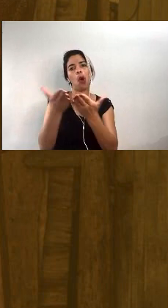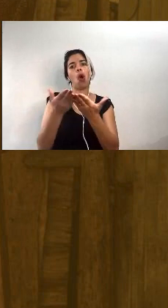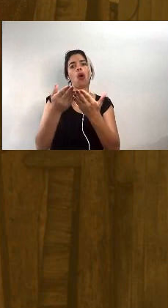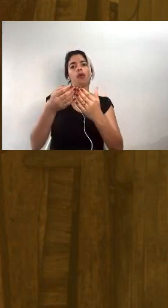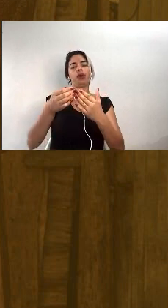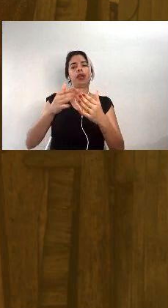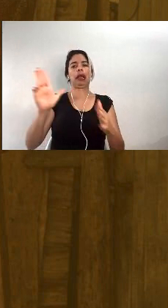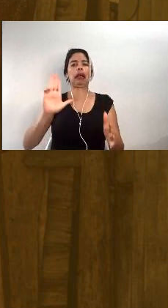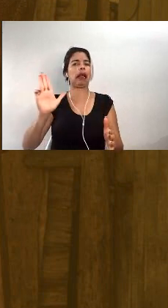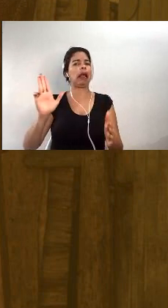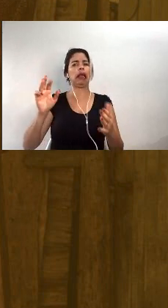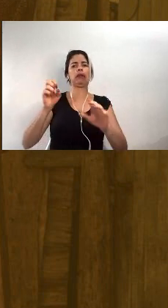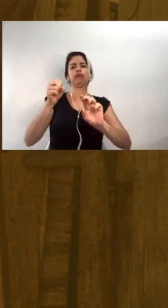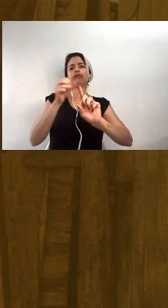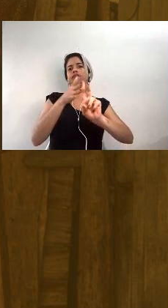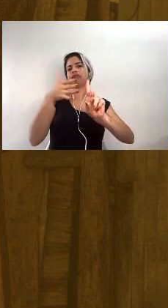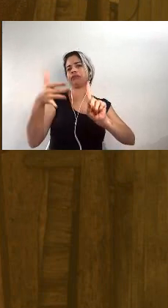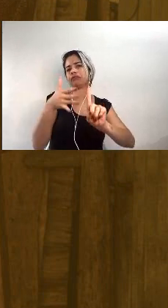LGBTs, então,